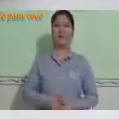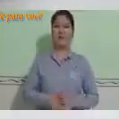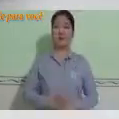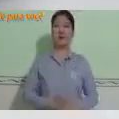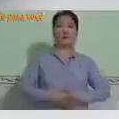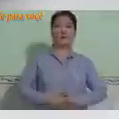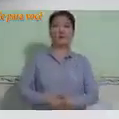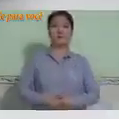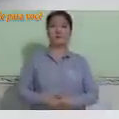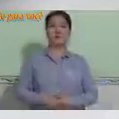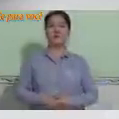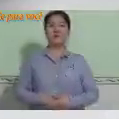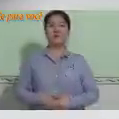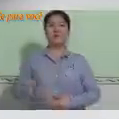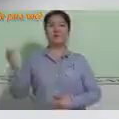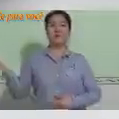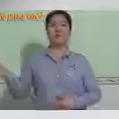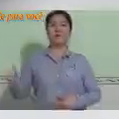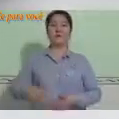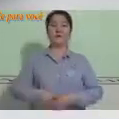na mucosa intestinal.